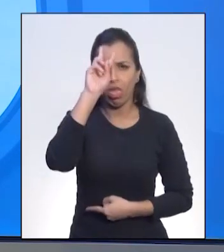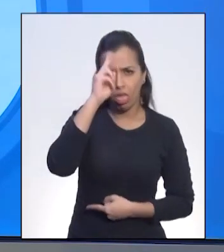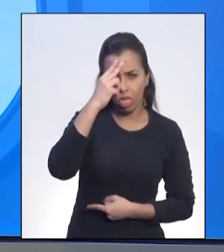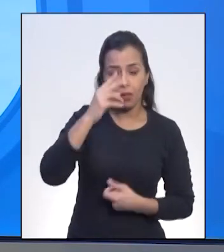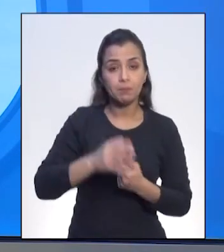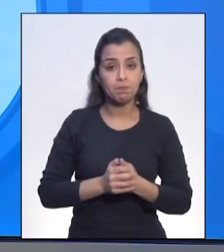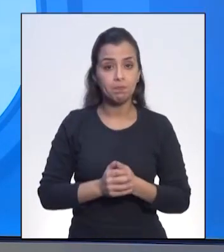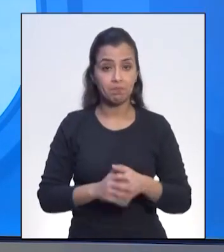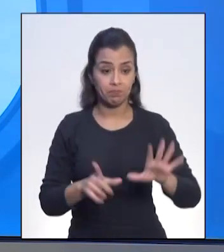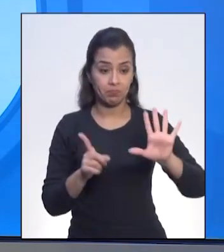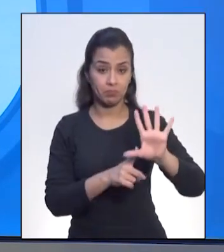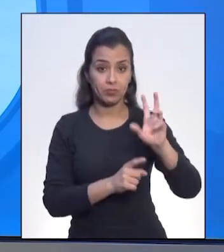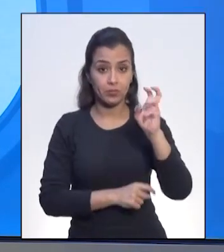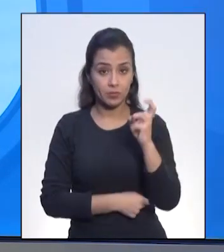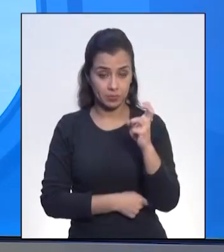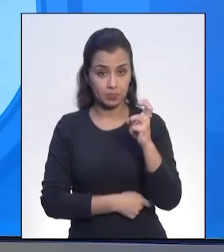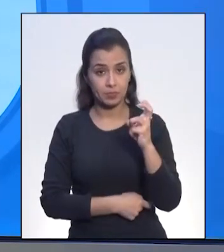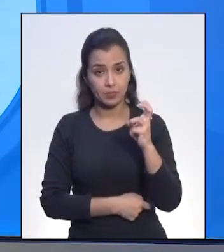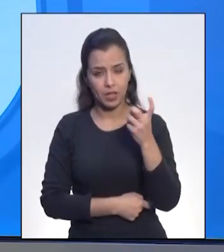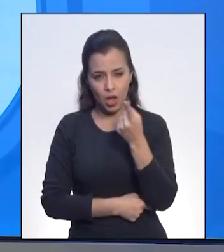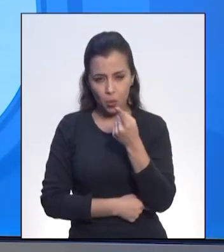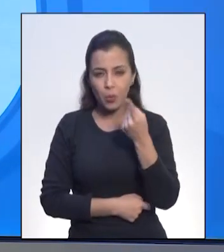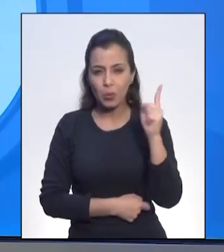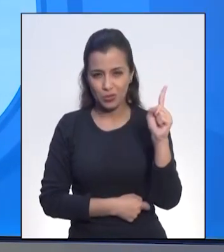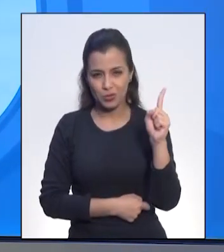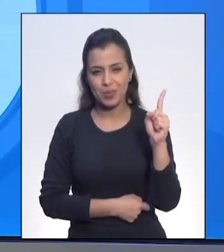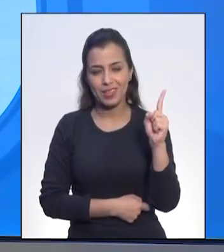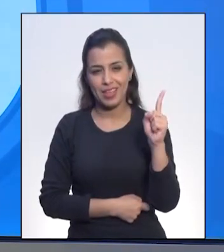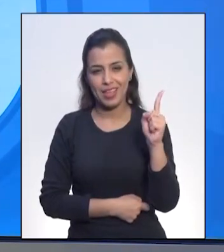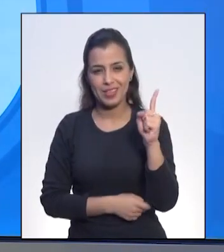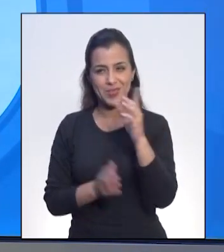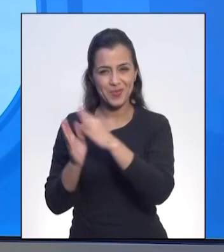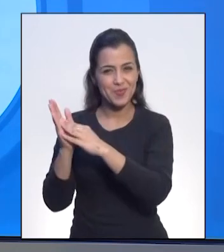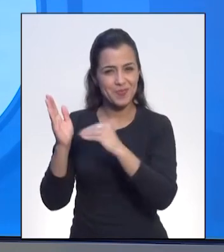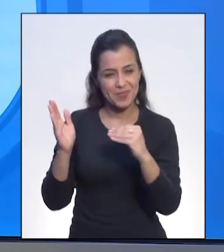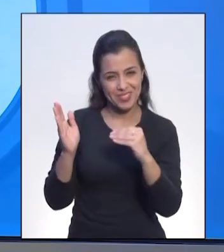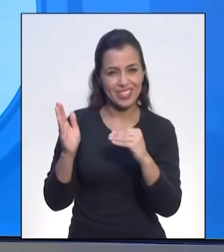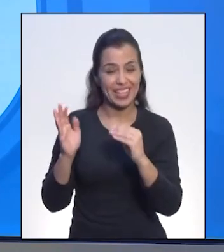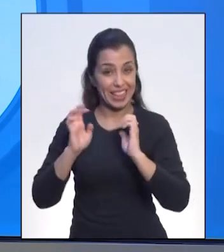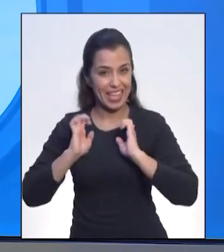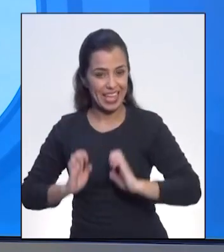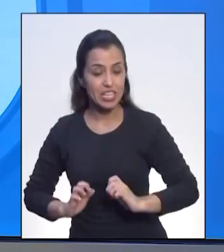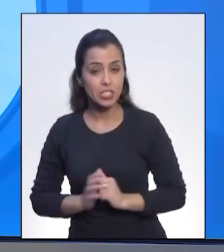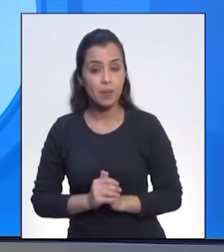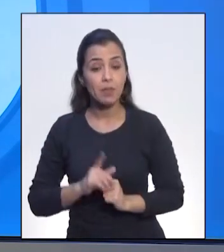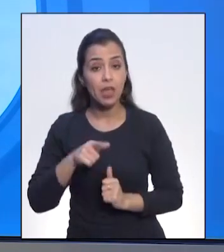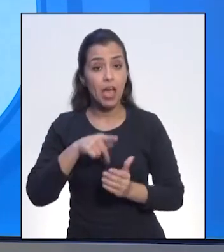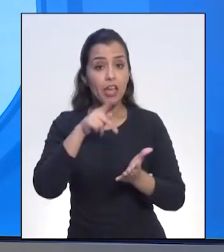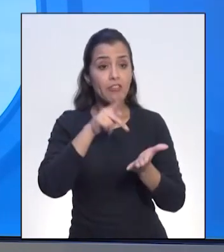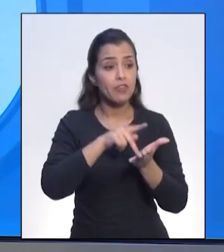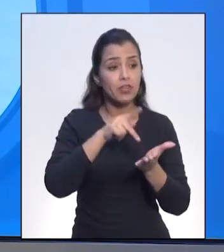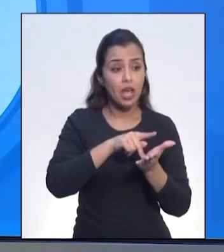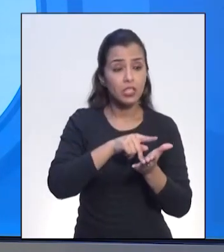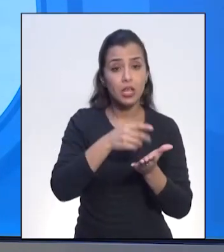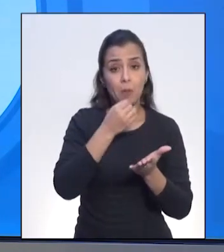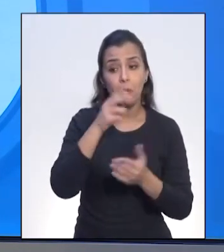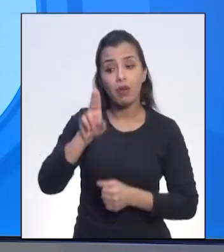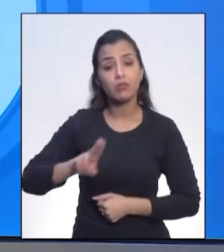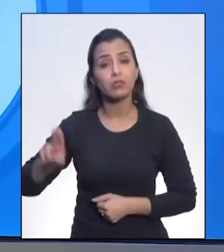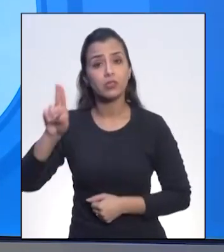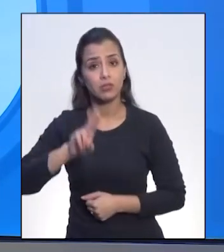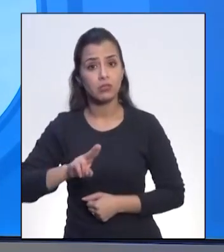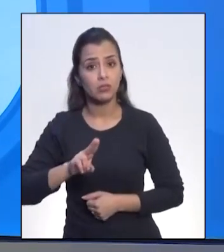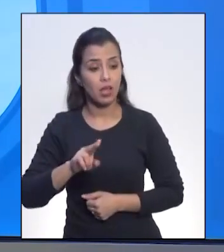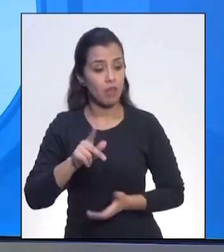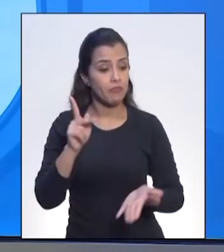última visão de verdade, que é uma visão que a gente pega emprestado, inclusive, do utilitarismo ético, é a ideia da verdade como utilidade. A verdade é aquilo